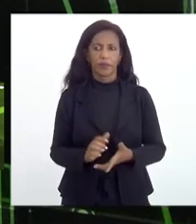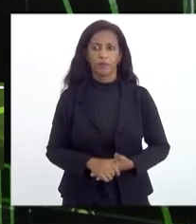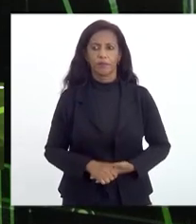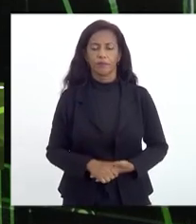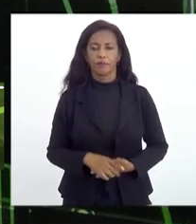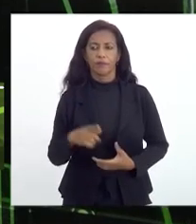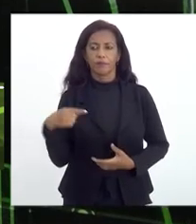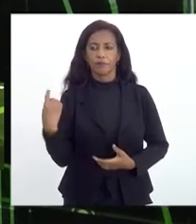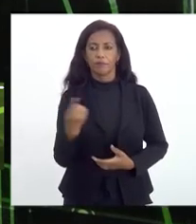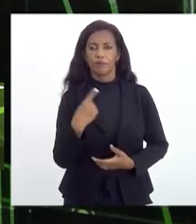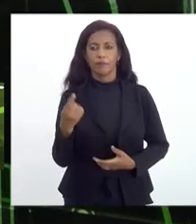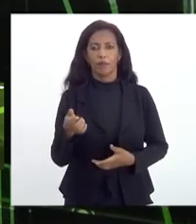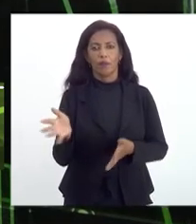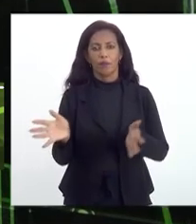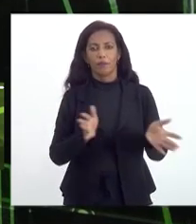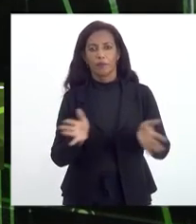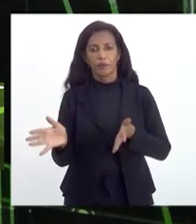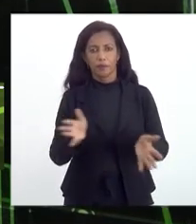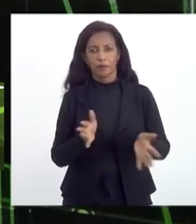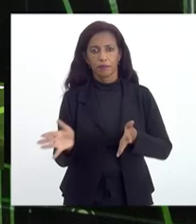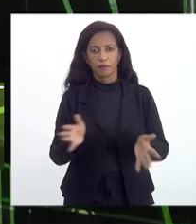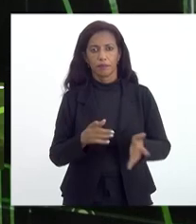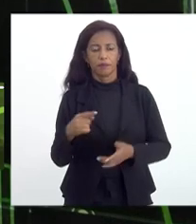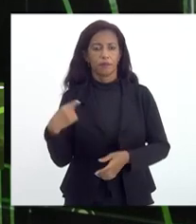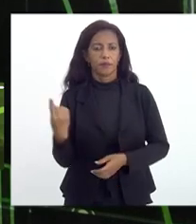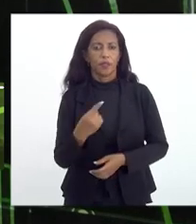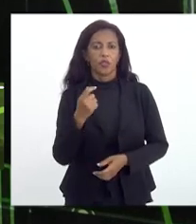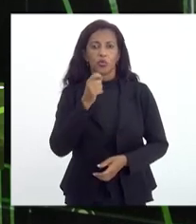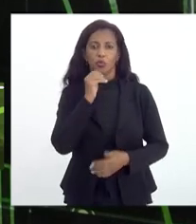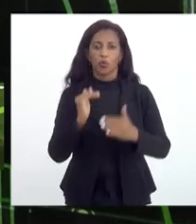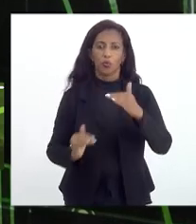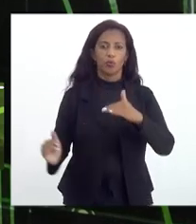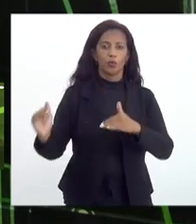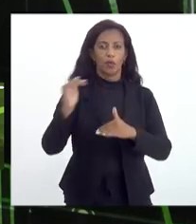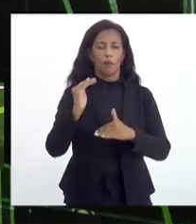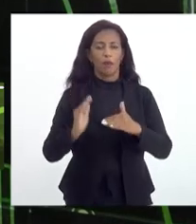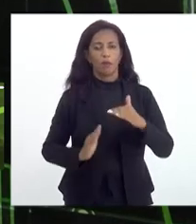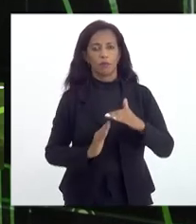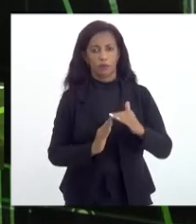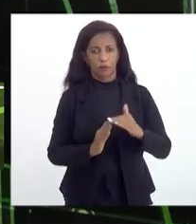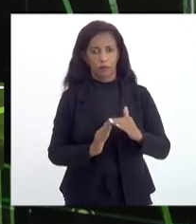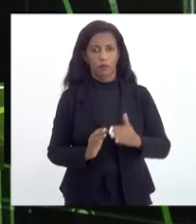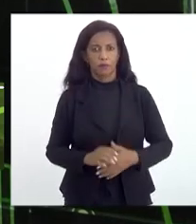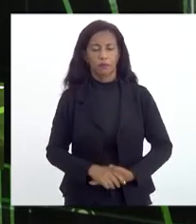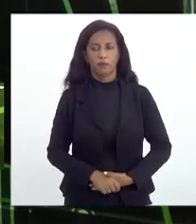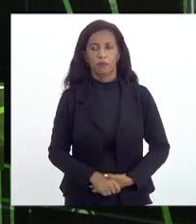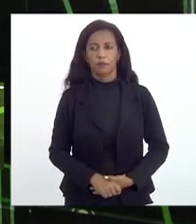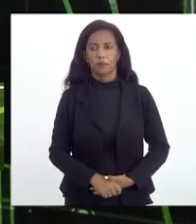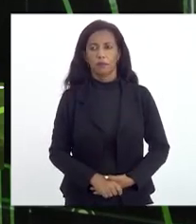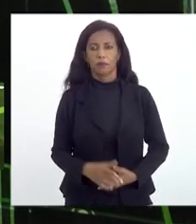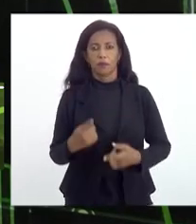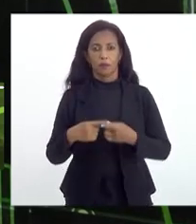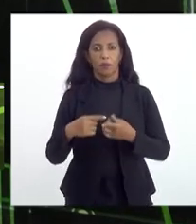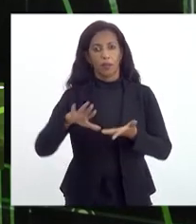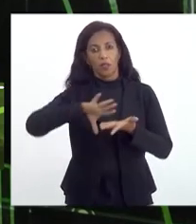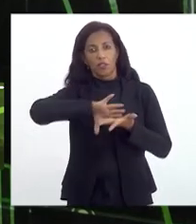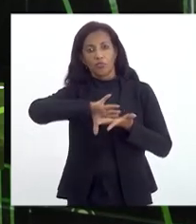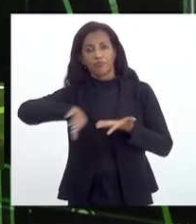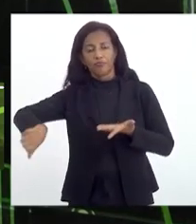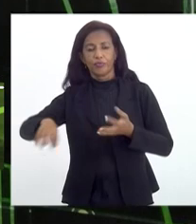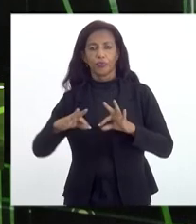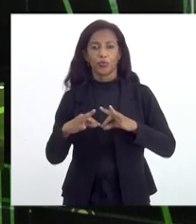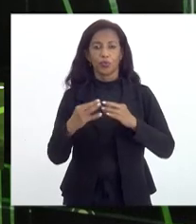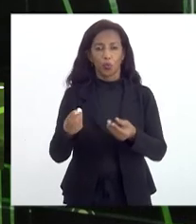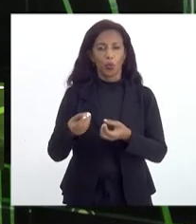a nossa flexibilização para que a gente não ultrapasse o teto de gastos previsto, porque a gente excluiria todas